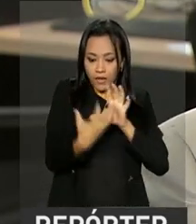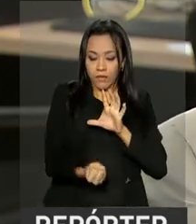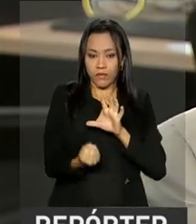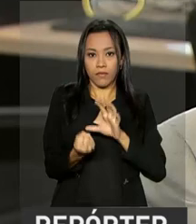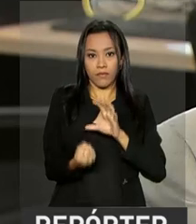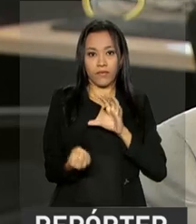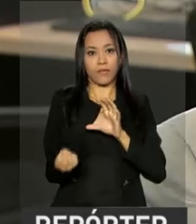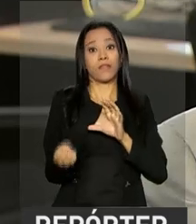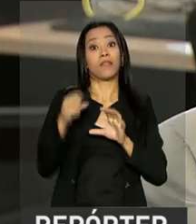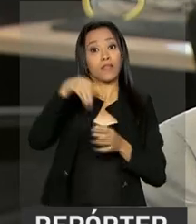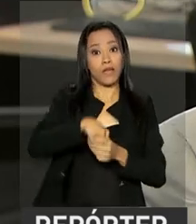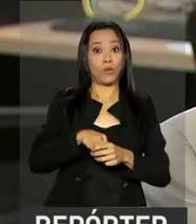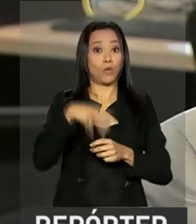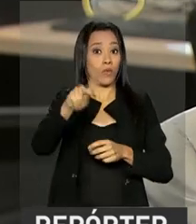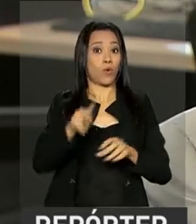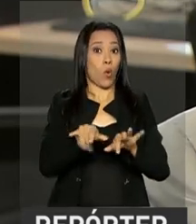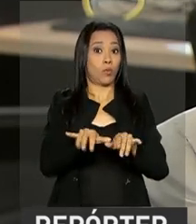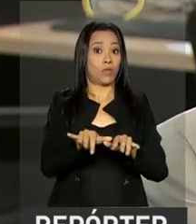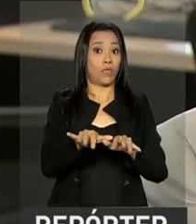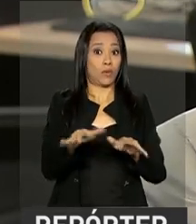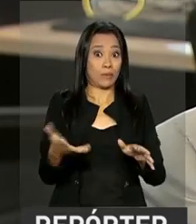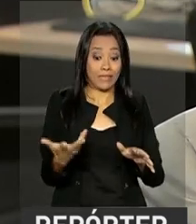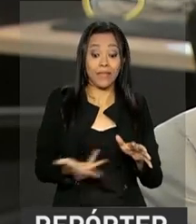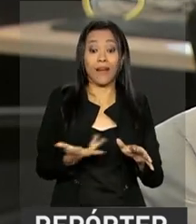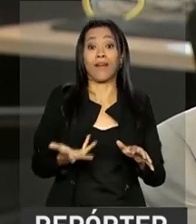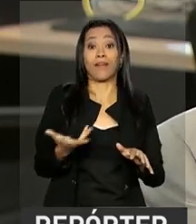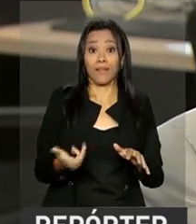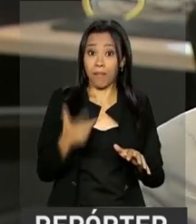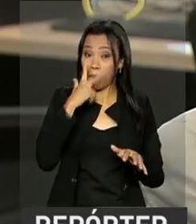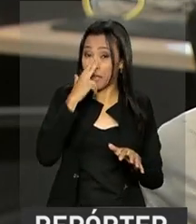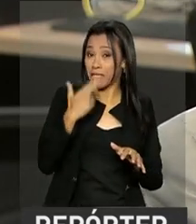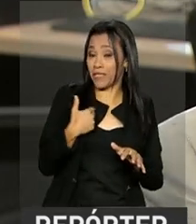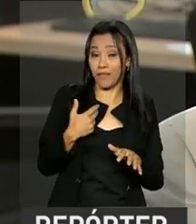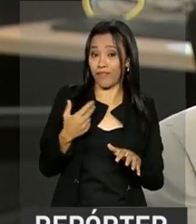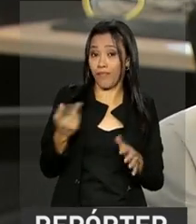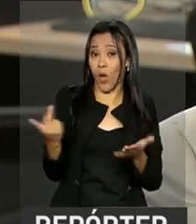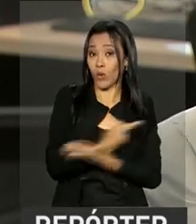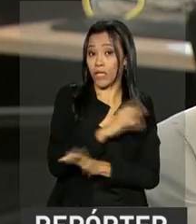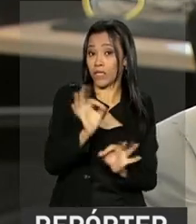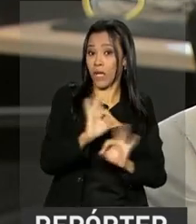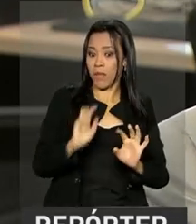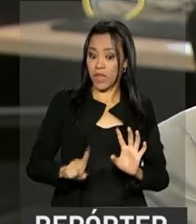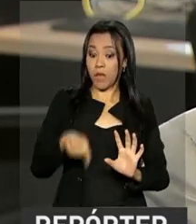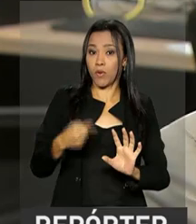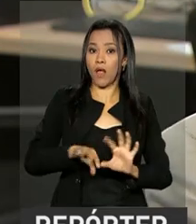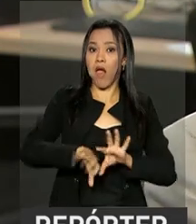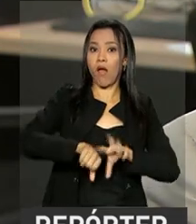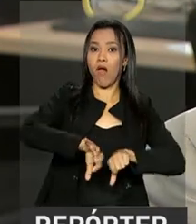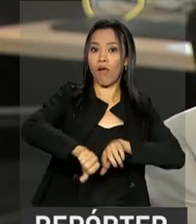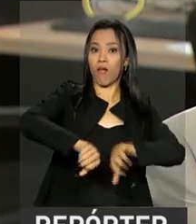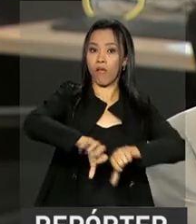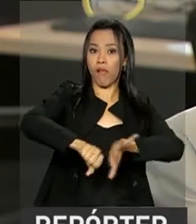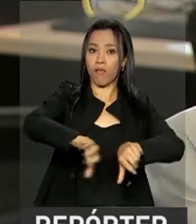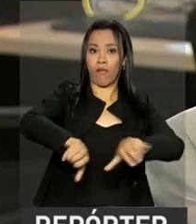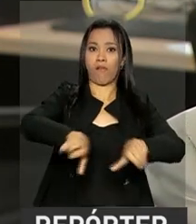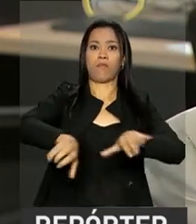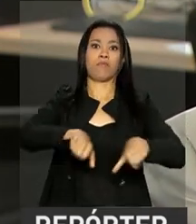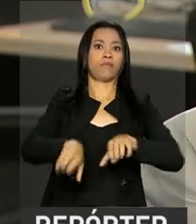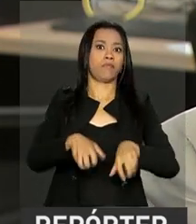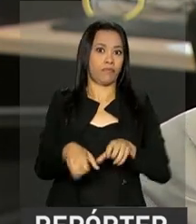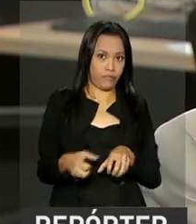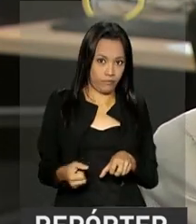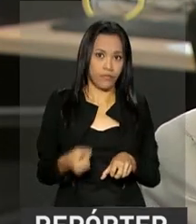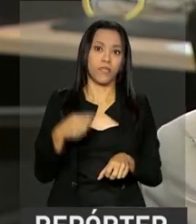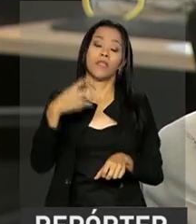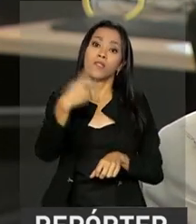programa instalado no seu computador aparentemente inofensivo pode estar roubando suas informações ou tornando